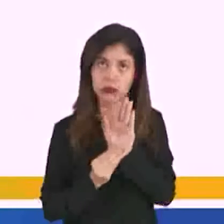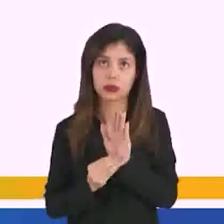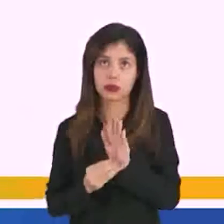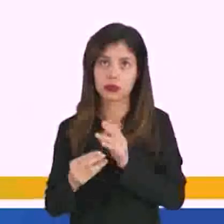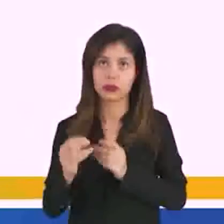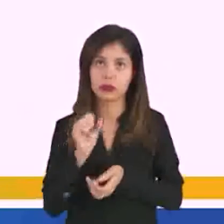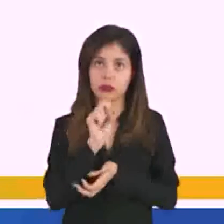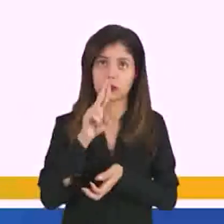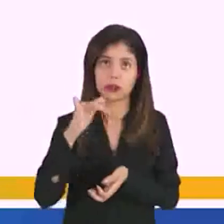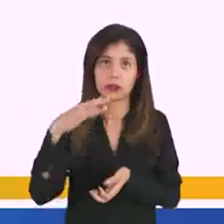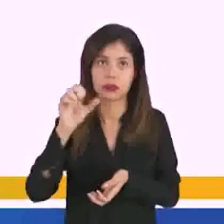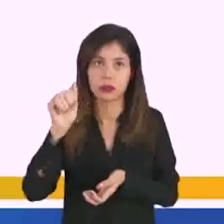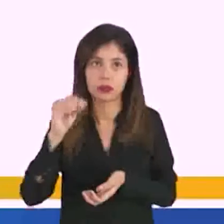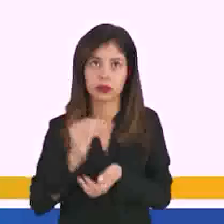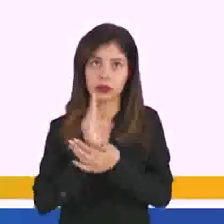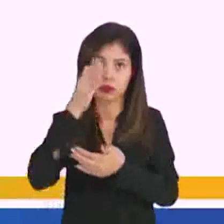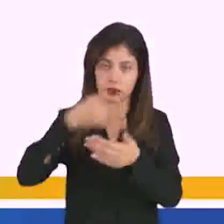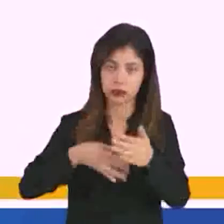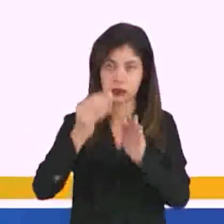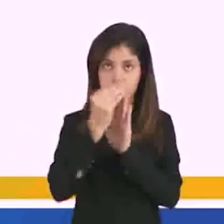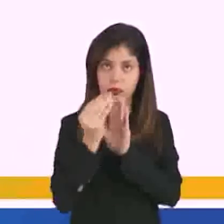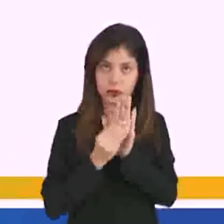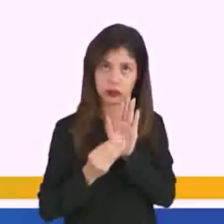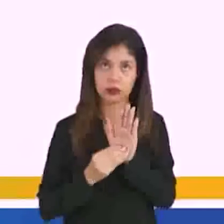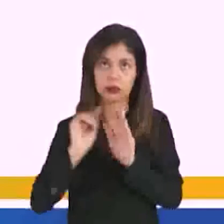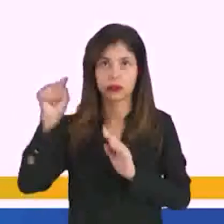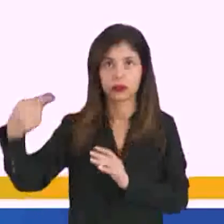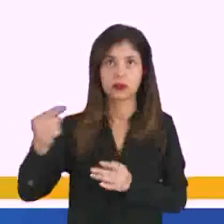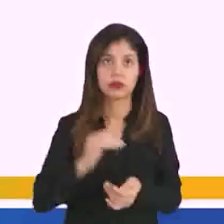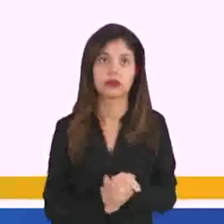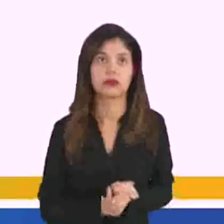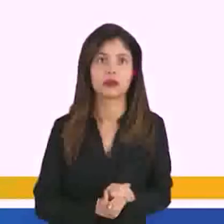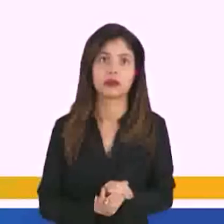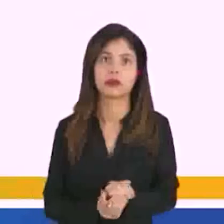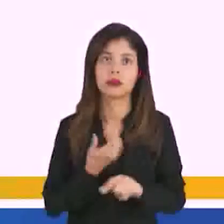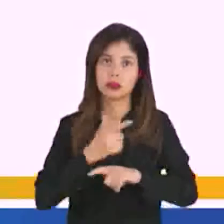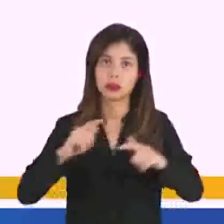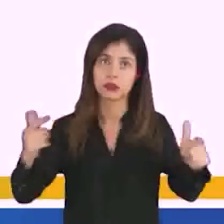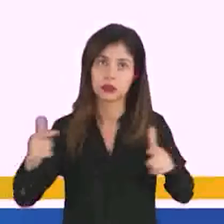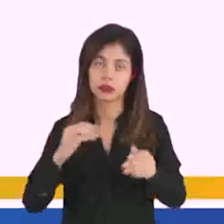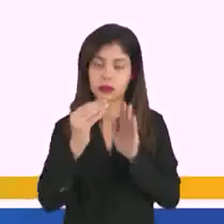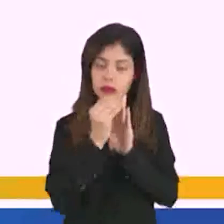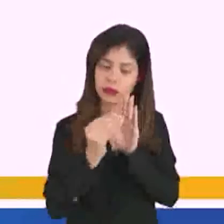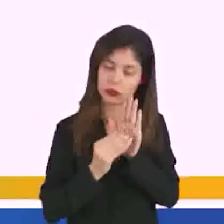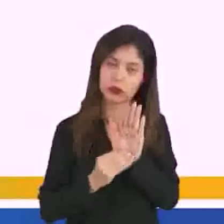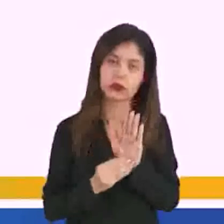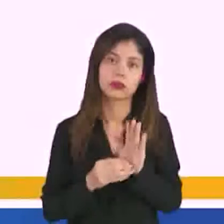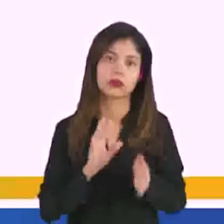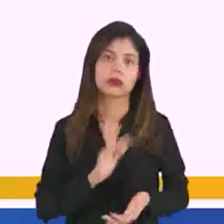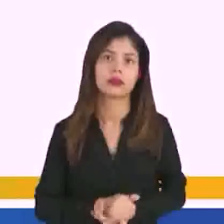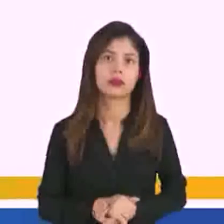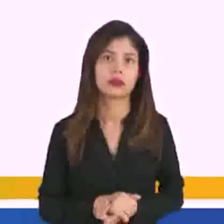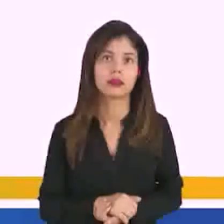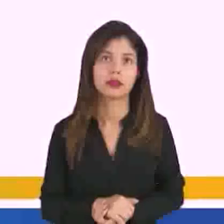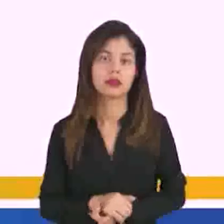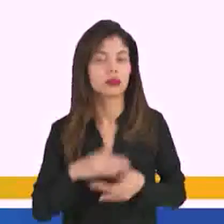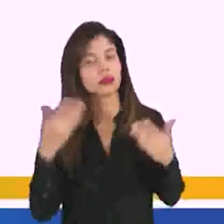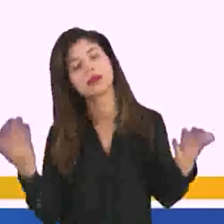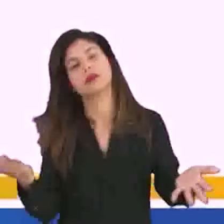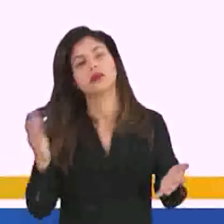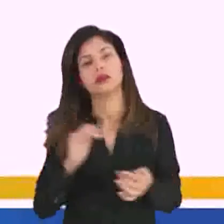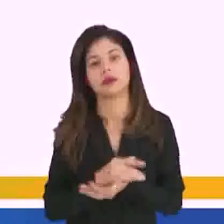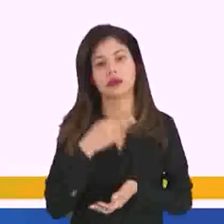dados e o sucessor da metade da quantidade de dados, após o ordenamento em ordem crescente ou decrescente desses dados.